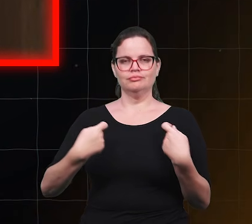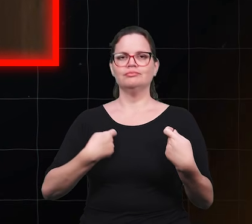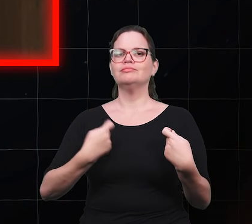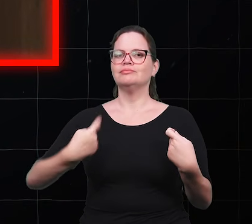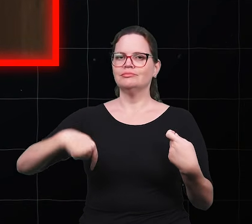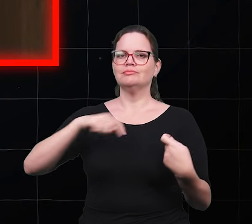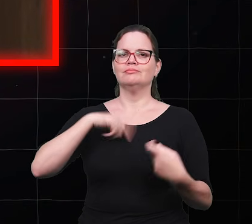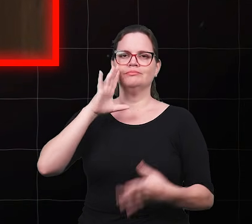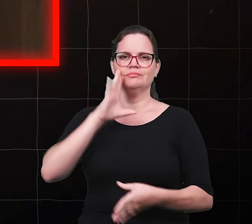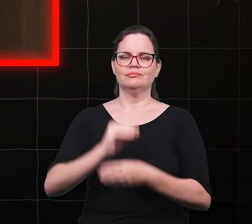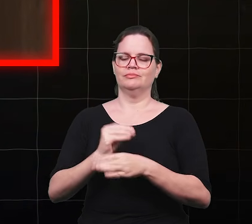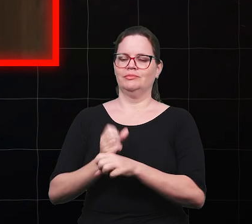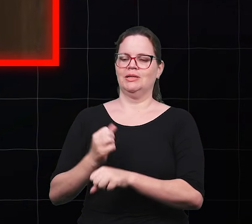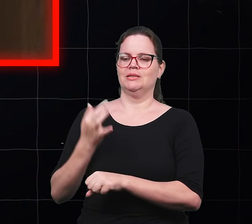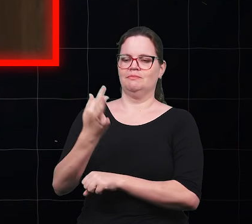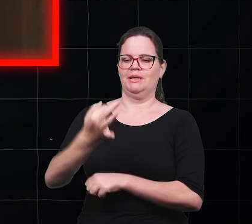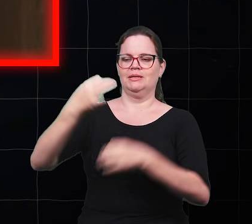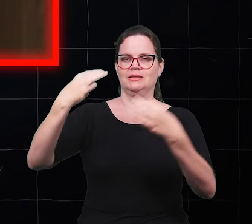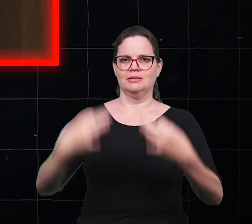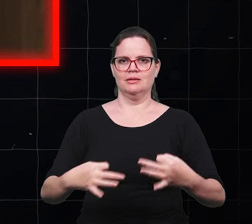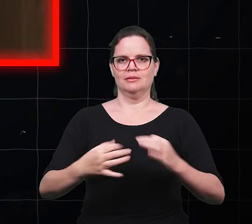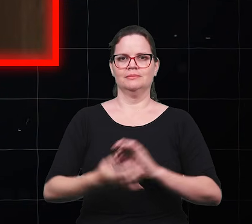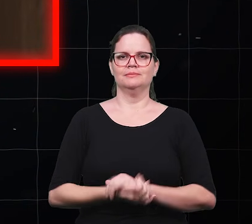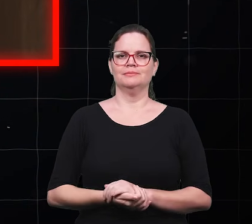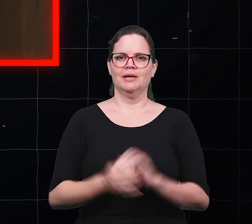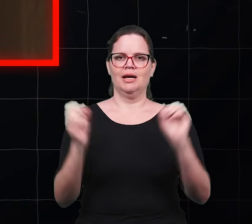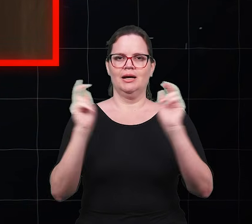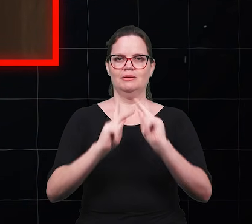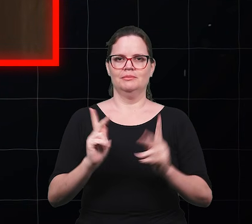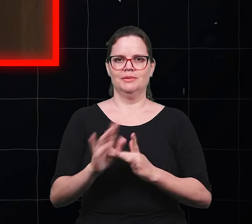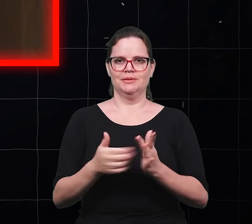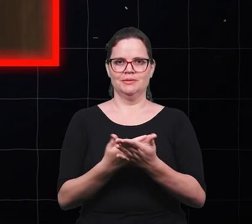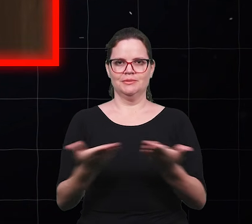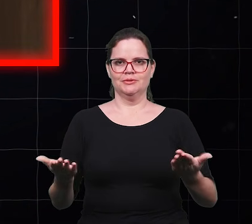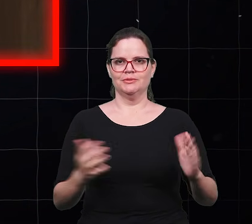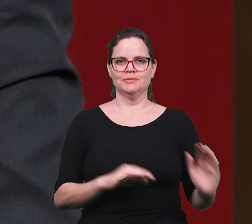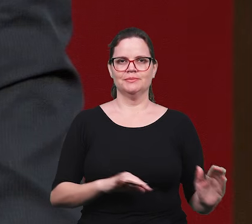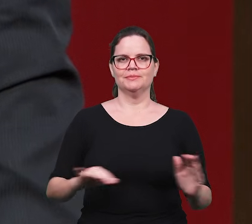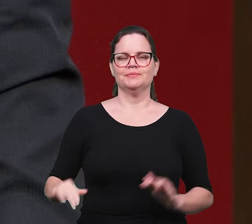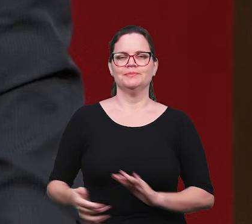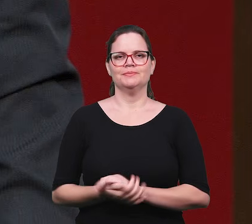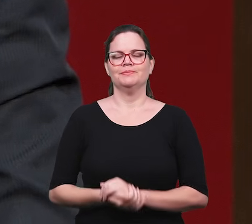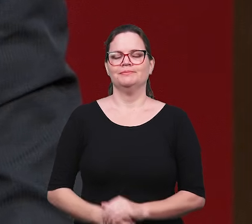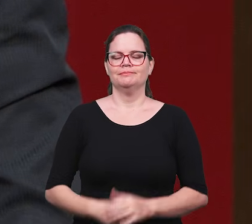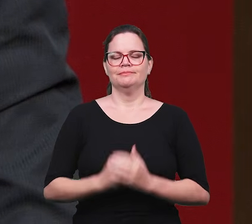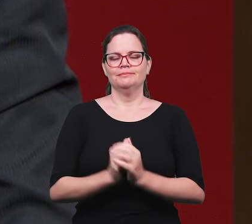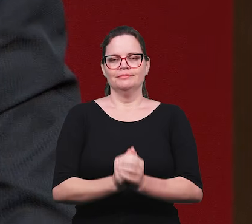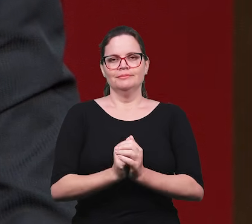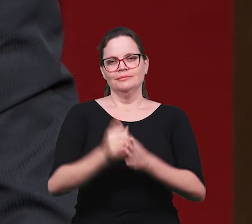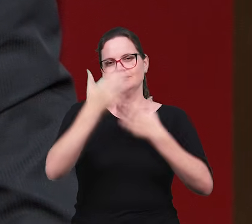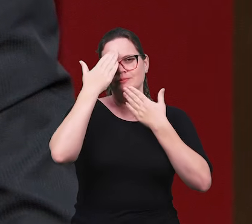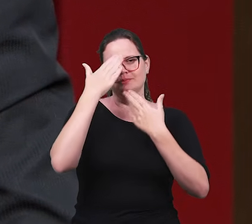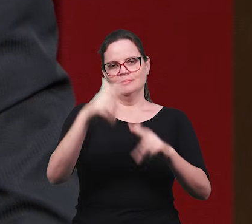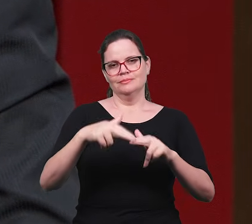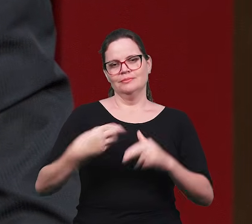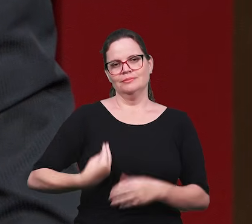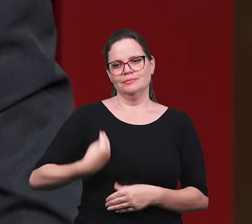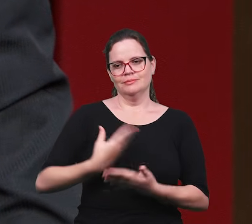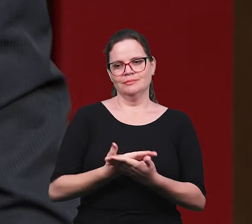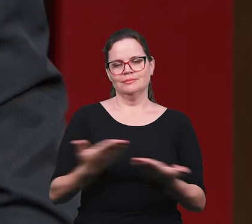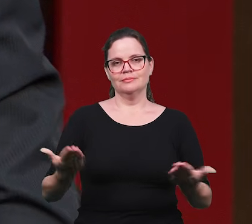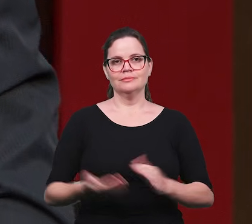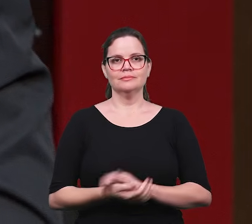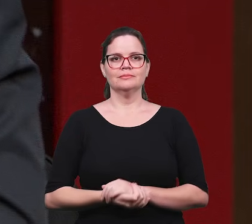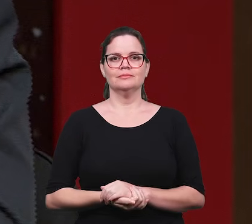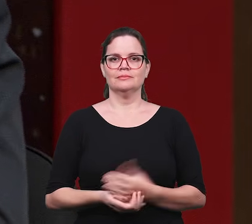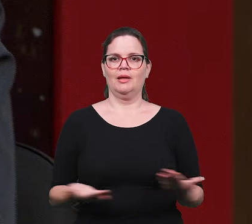é a verdadeira esperança da glória. A paz do Senhor Jesus. Amém. Muito obrigado pela participação, Vinícius. Bom, a